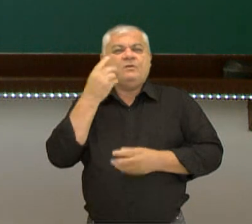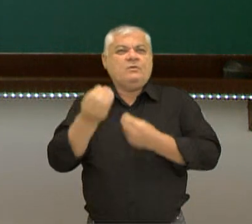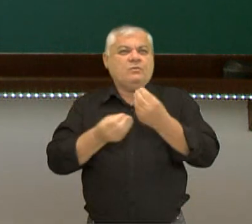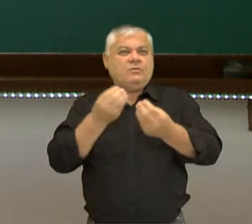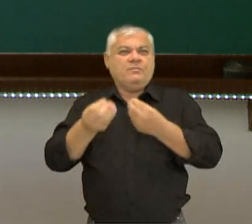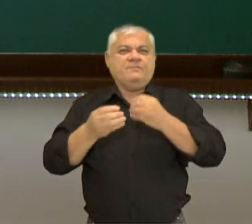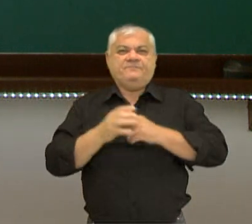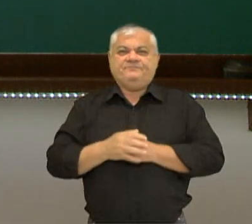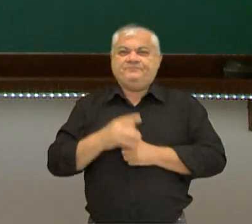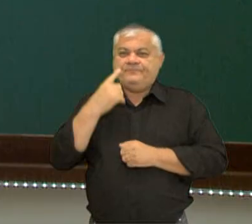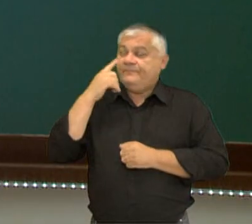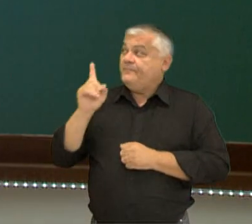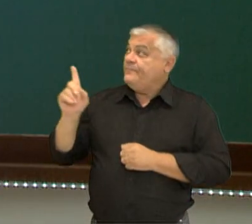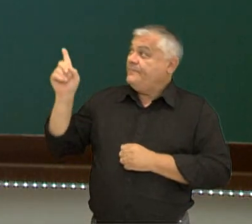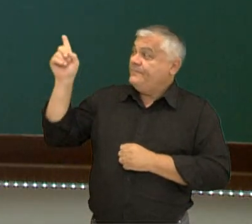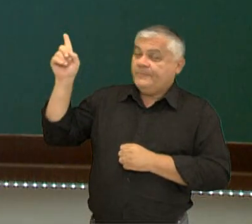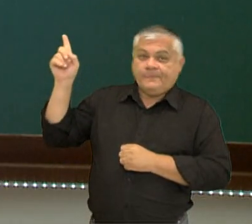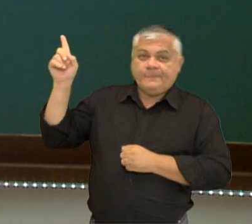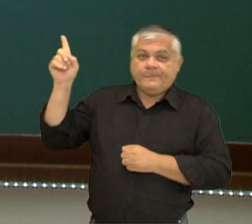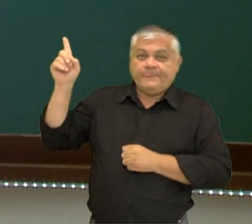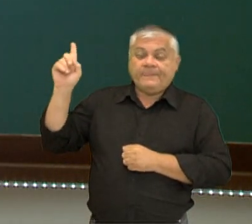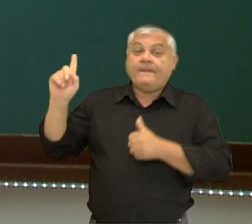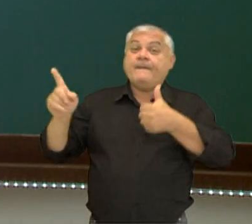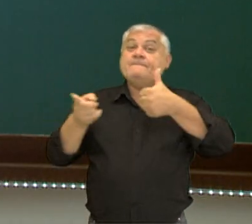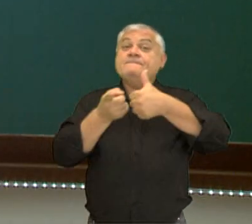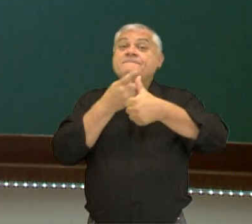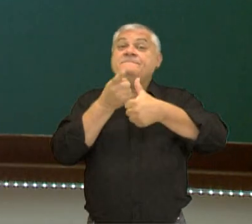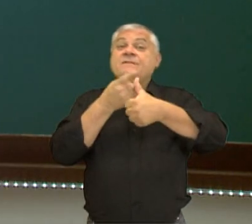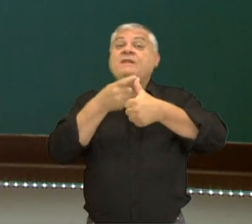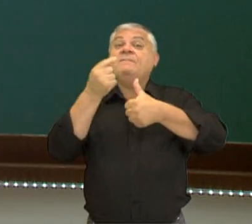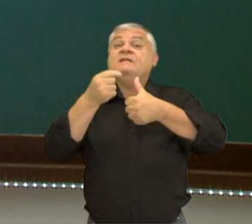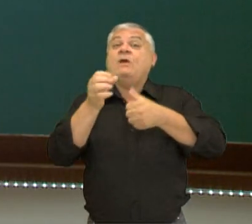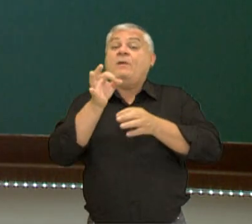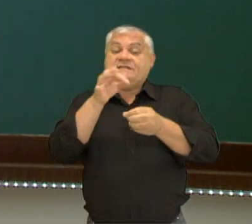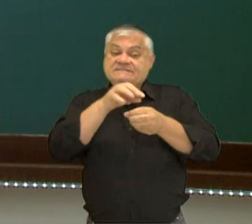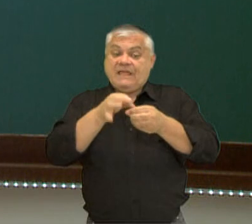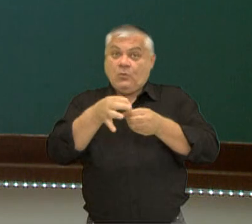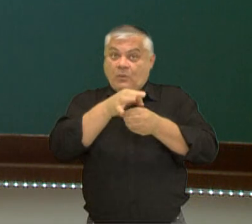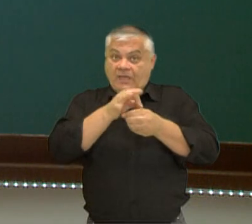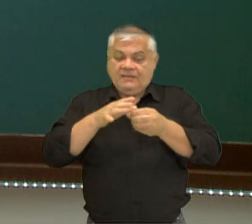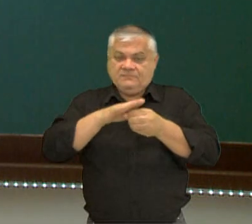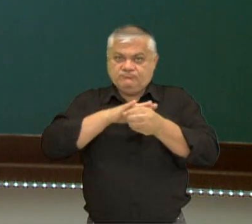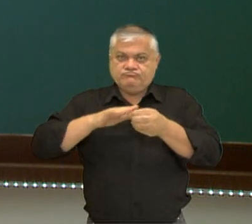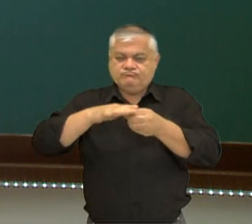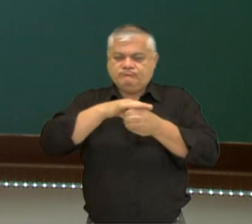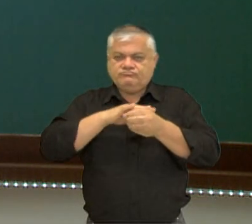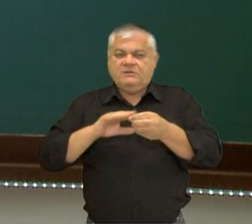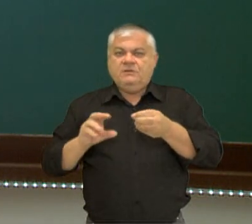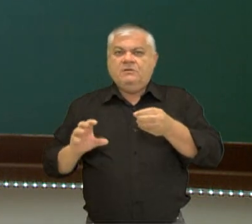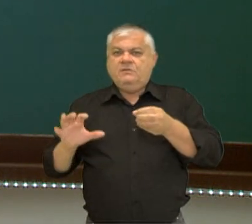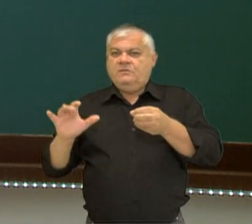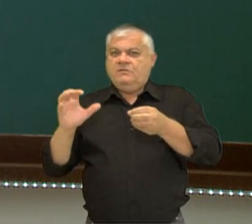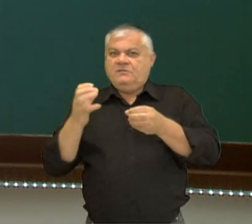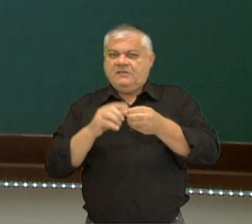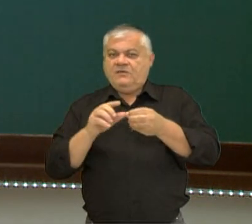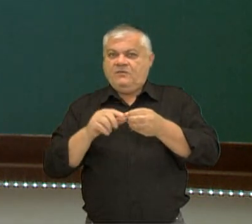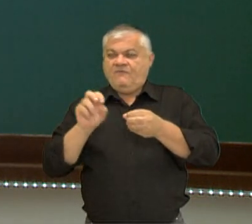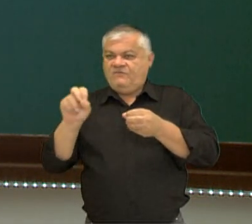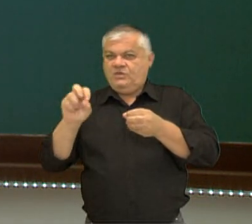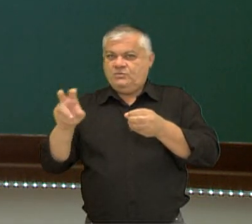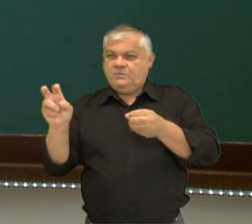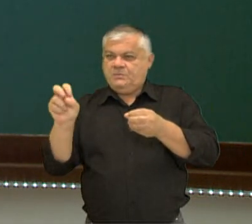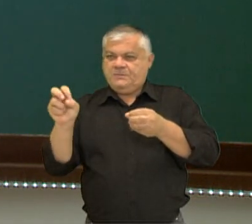é feito? Primeiro ponto, o vírus precisa entrar numa célula, num organismo vivo, tá? Então,